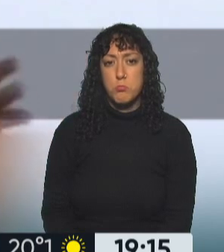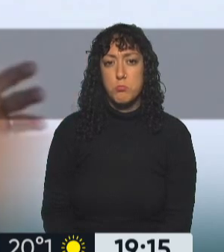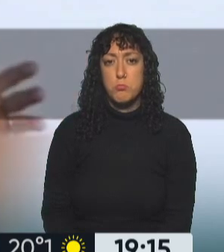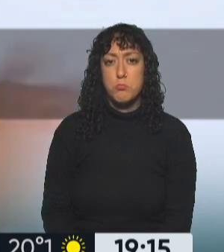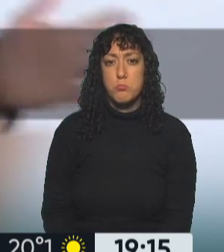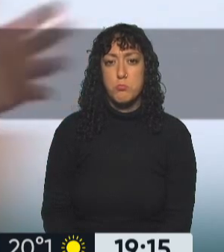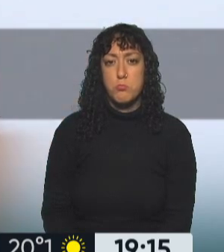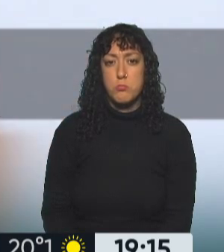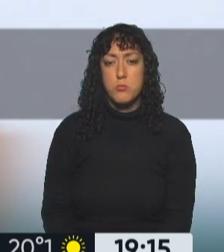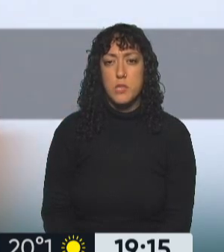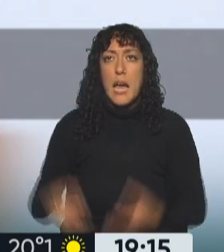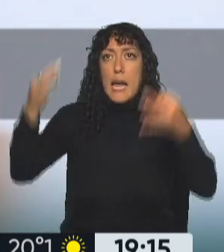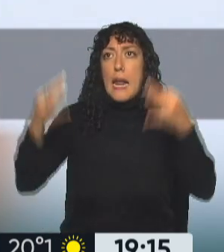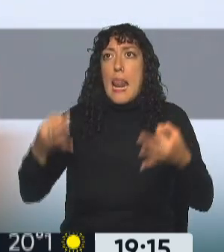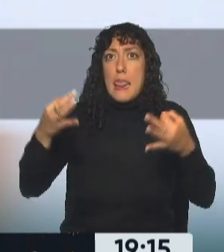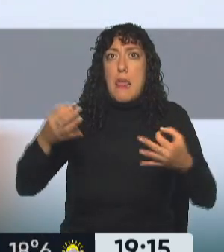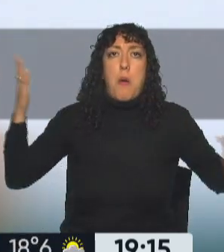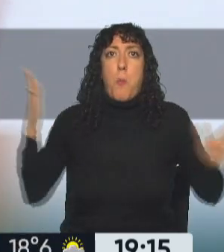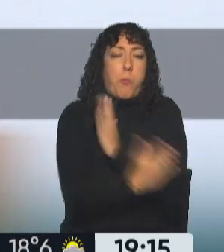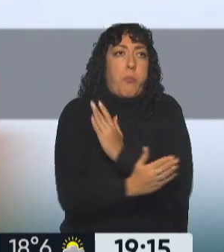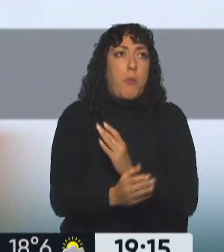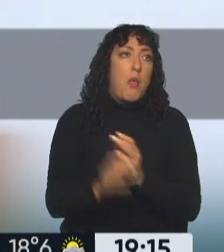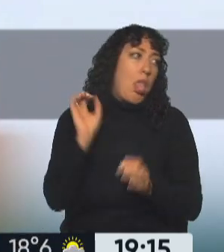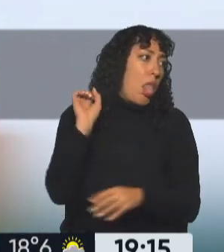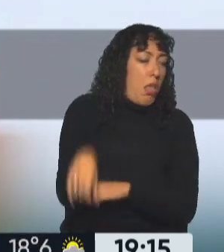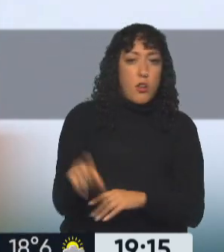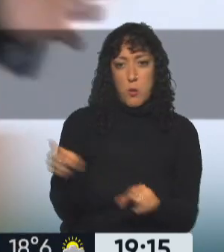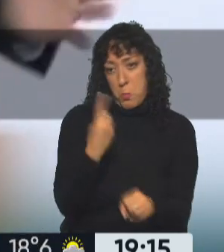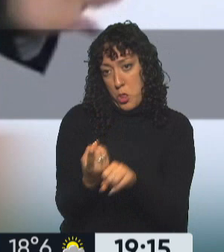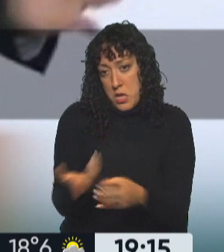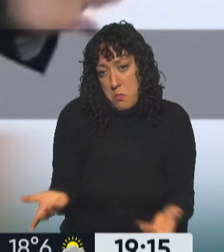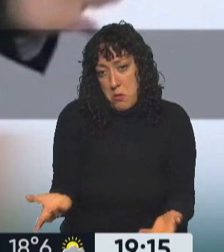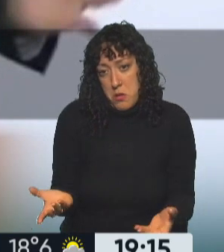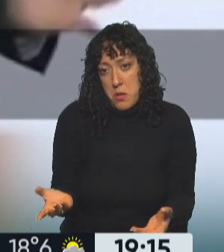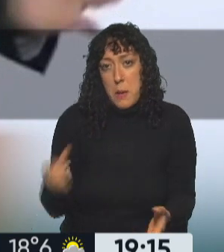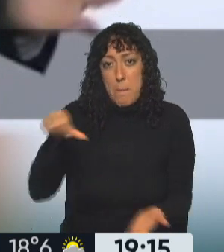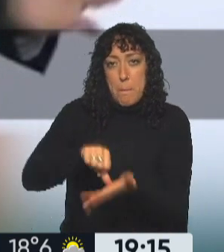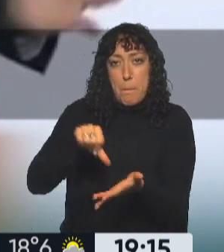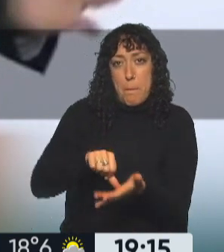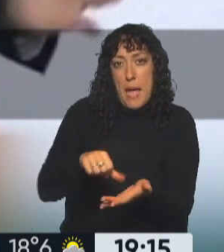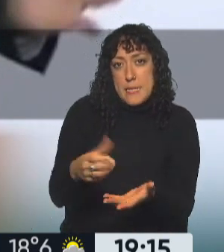Não adianta fugir disso, fugir da realidade. Tem que deixar de ser um país de maricas.